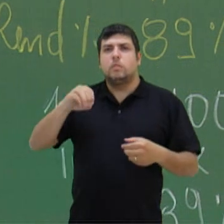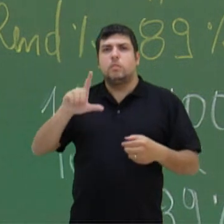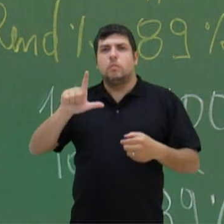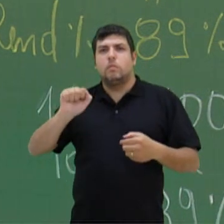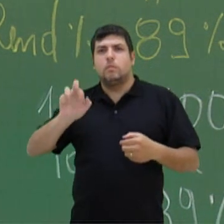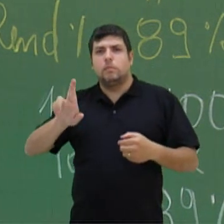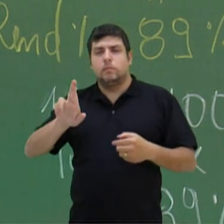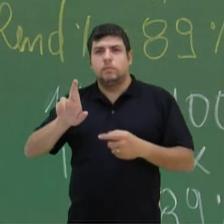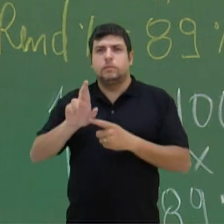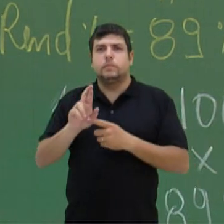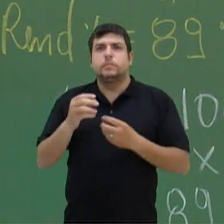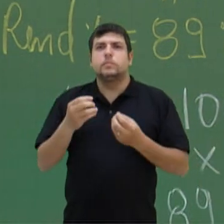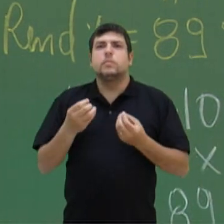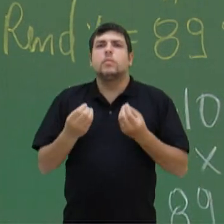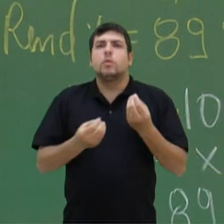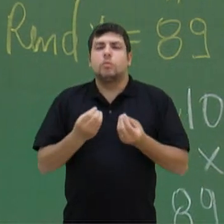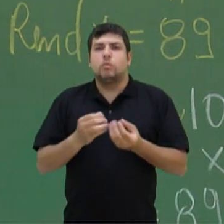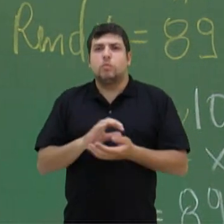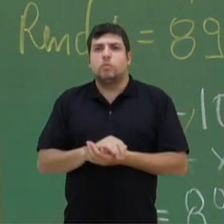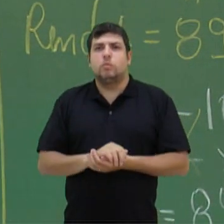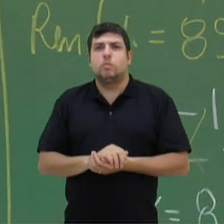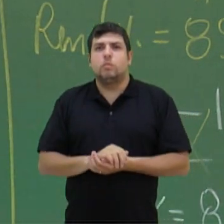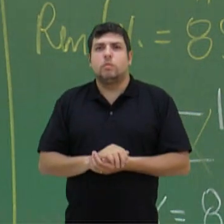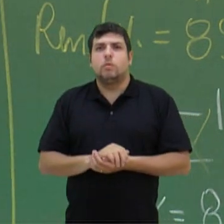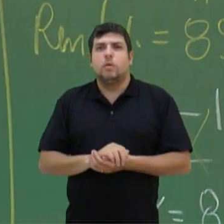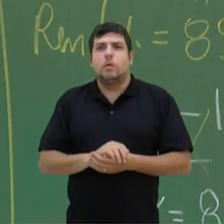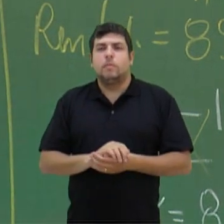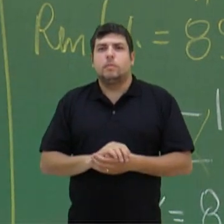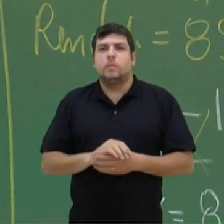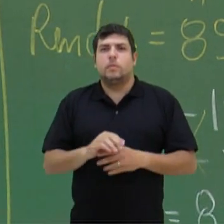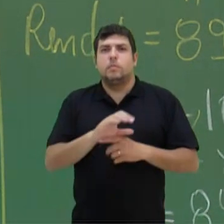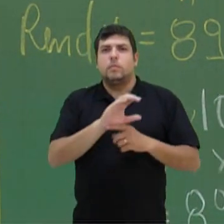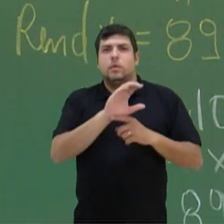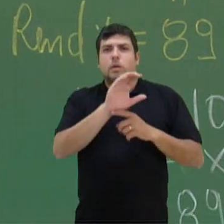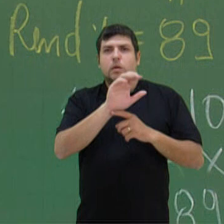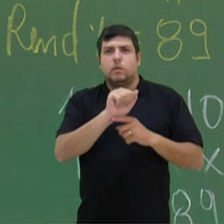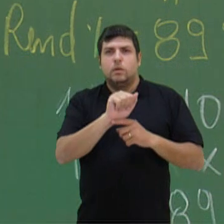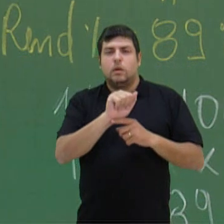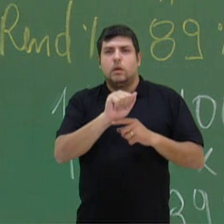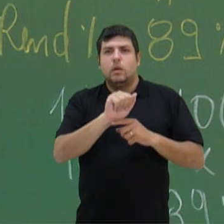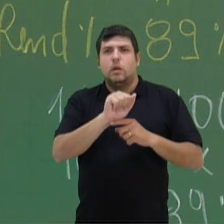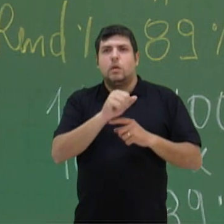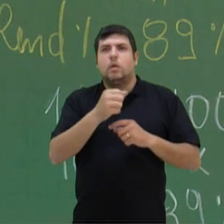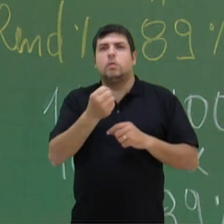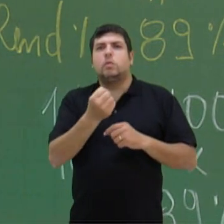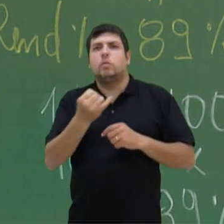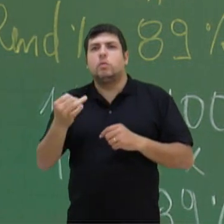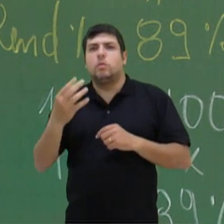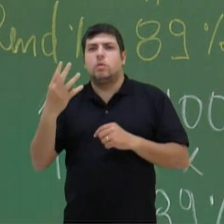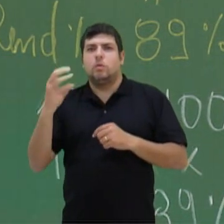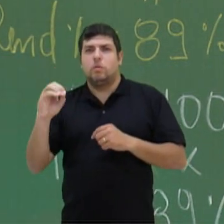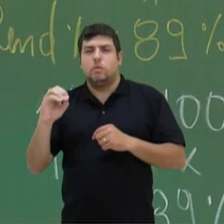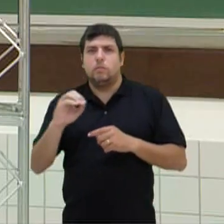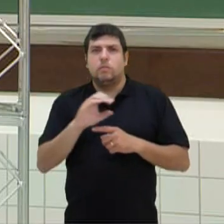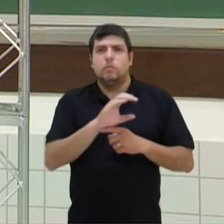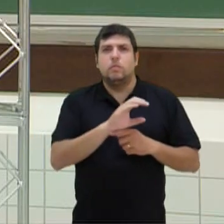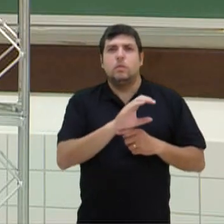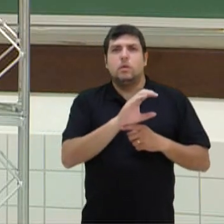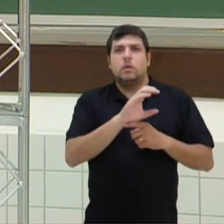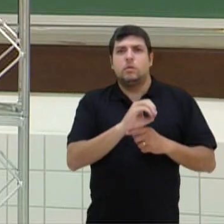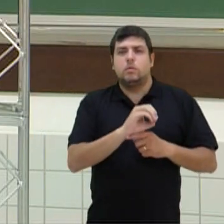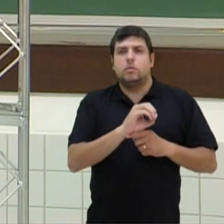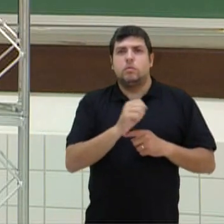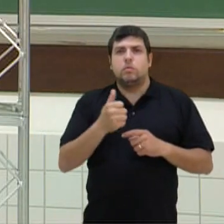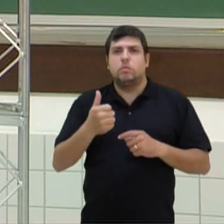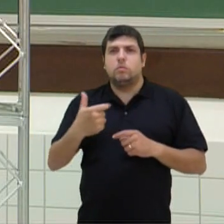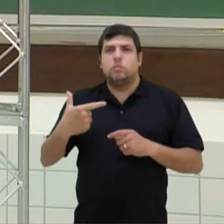substâncias, tá? Então, o carbonato de cálcio, o cálcio tem uma massa molar de 40, tá? O carbono 12 e o oxigênio